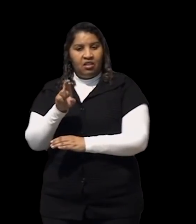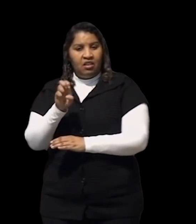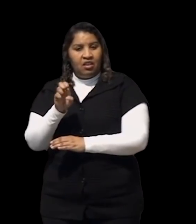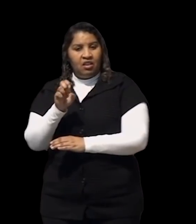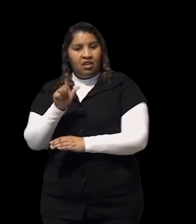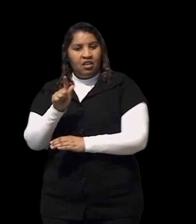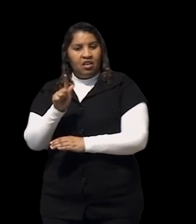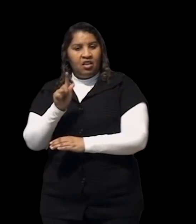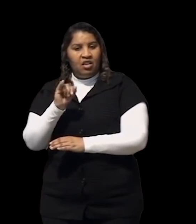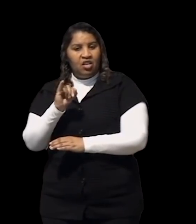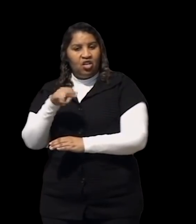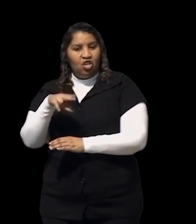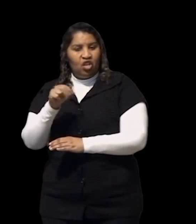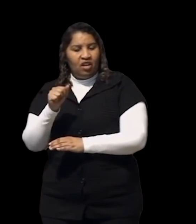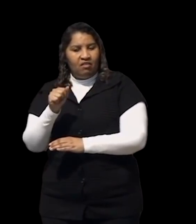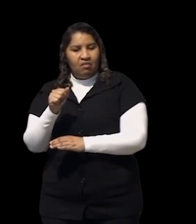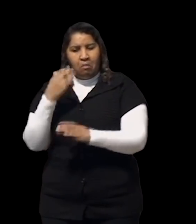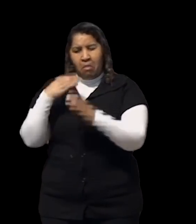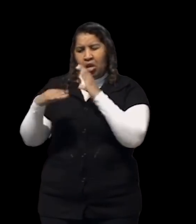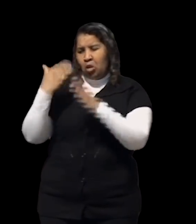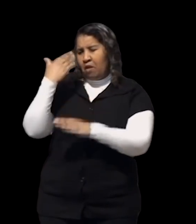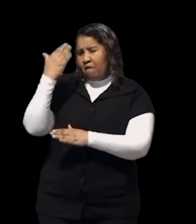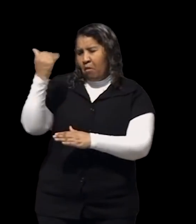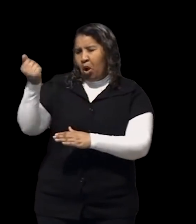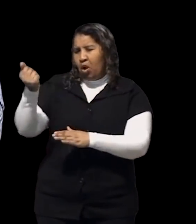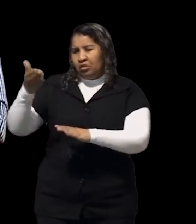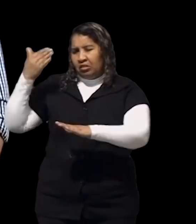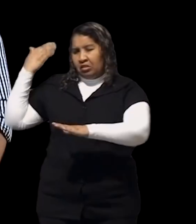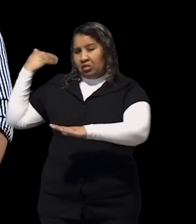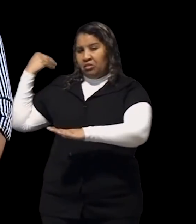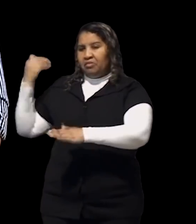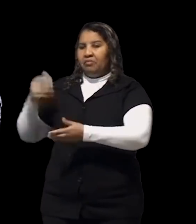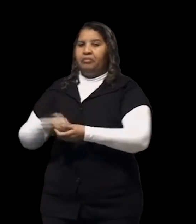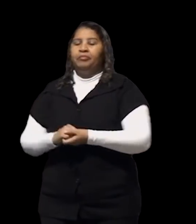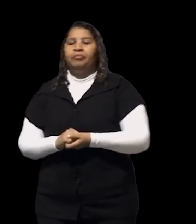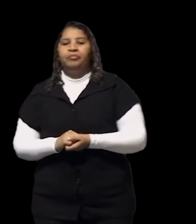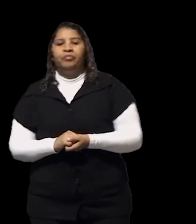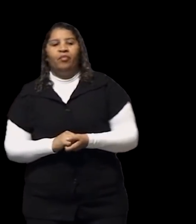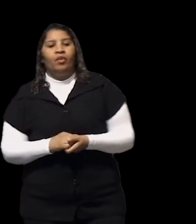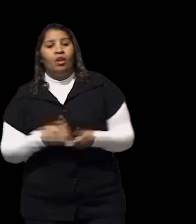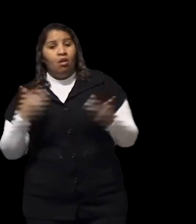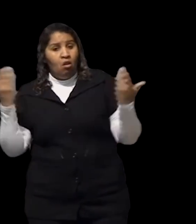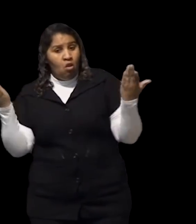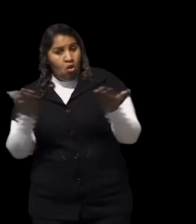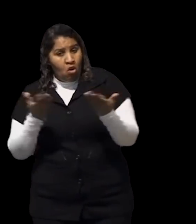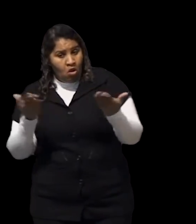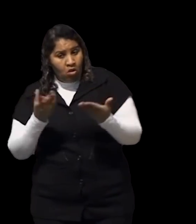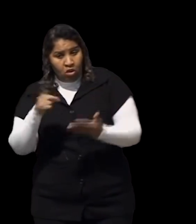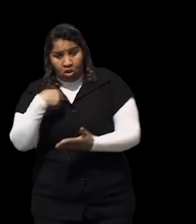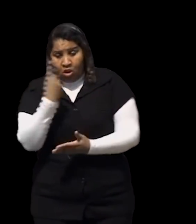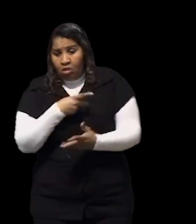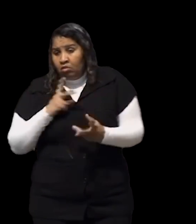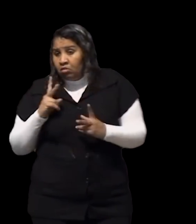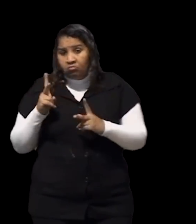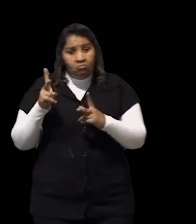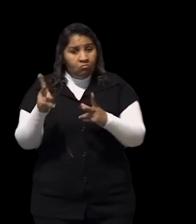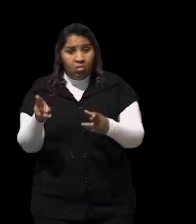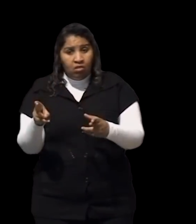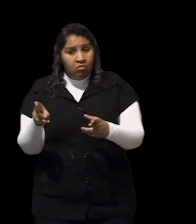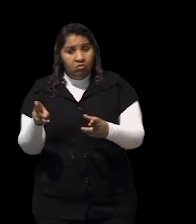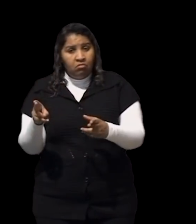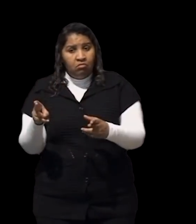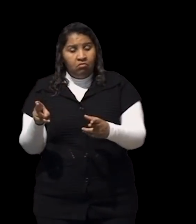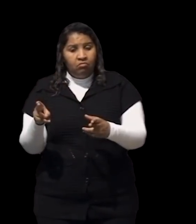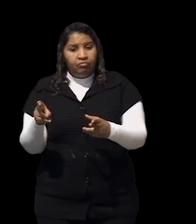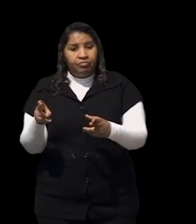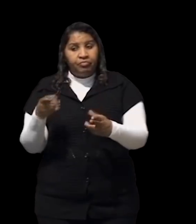ainda somos os mesmos e vivemos Como Nossos Pais relação entre pai e ela pode